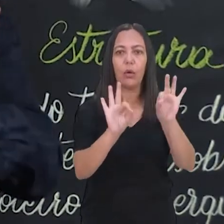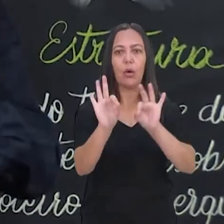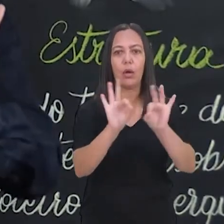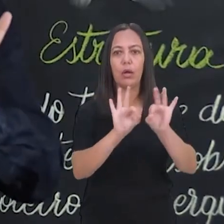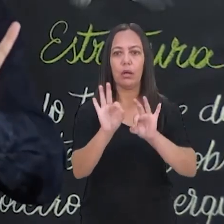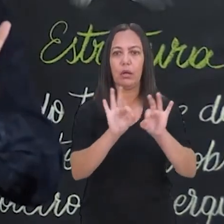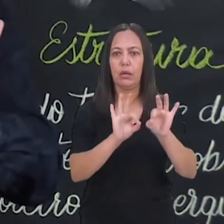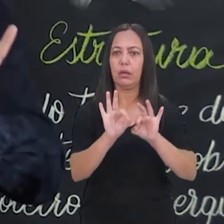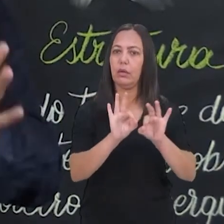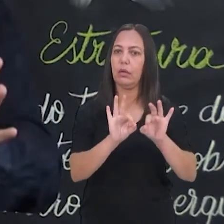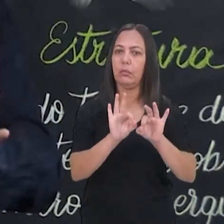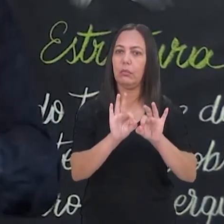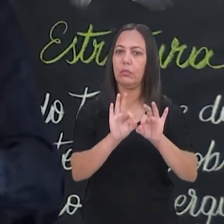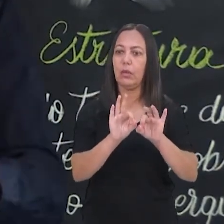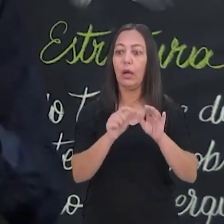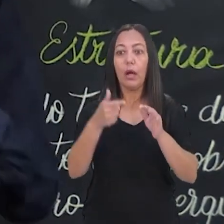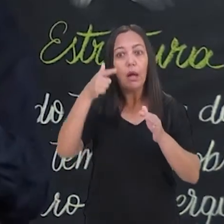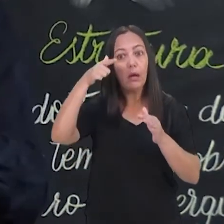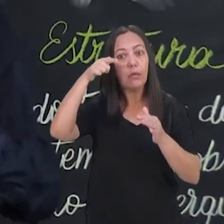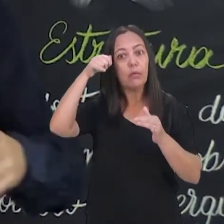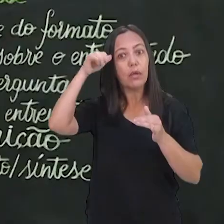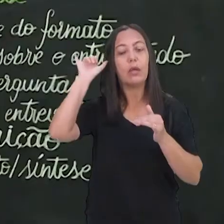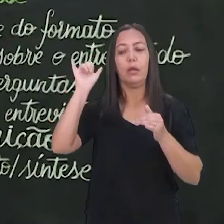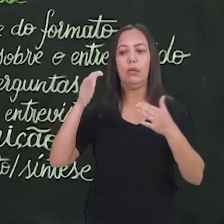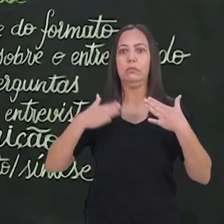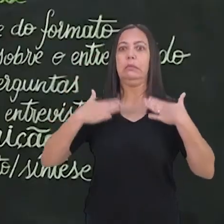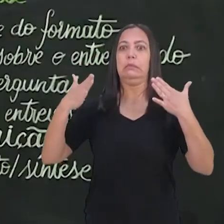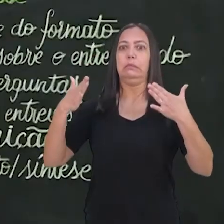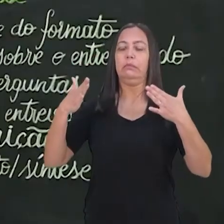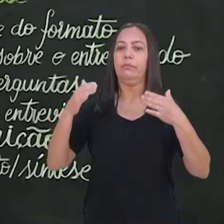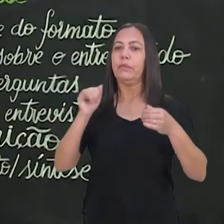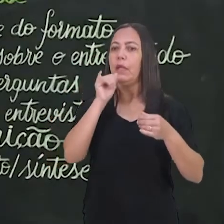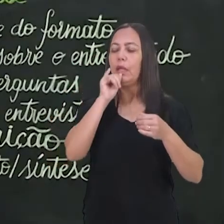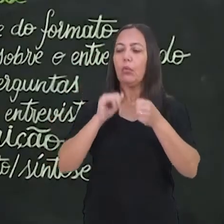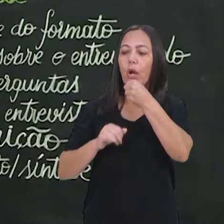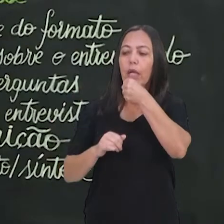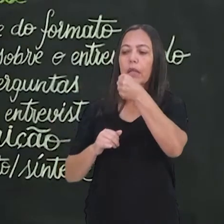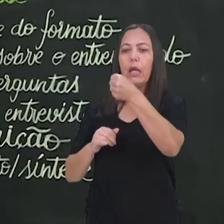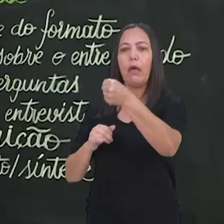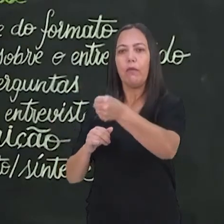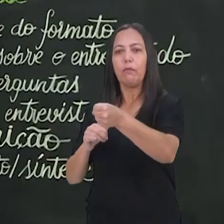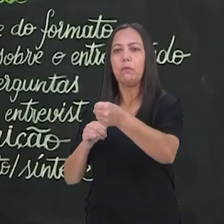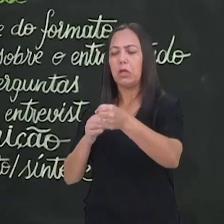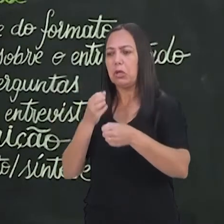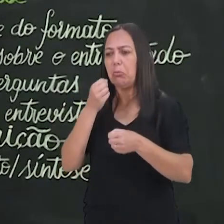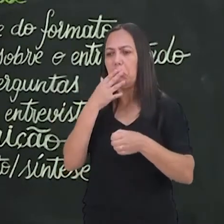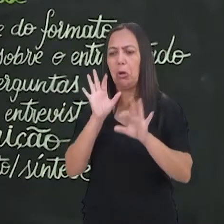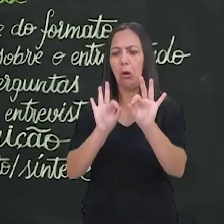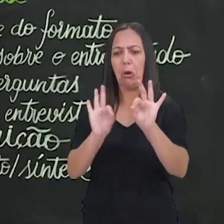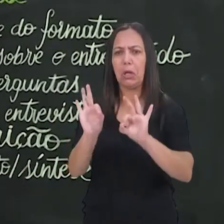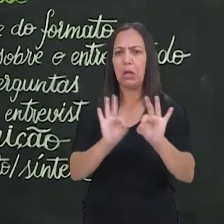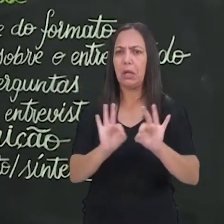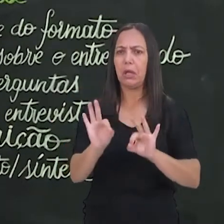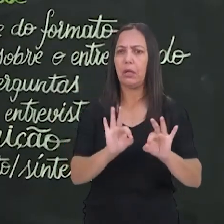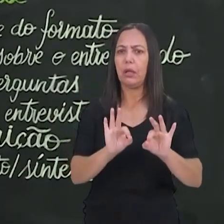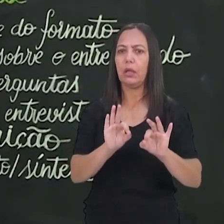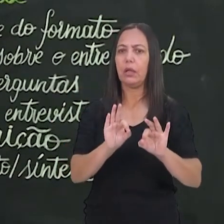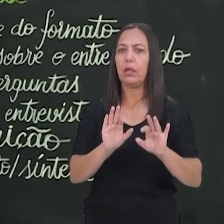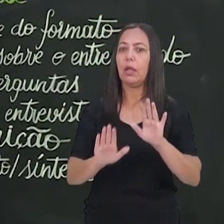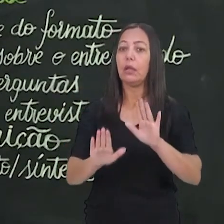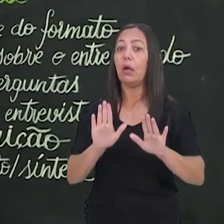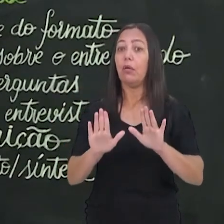você não fique diante de uma situação inesperada. O problema de uma entrevista muito bem estruturada e muito engessada é que você pode não estar preparado para